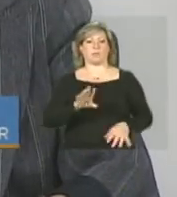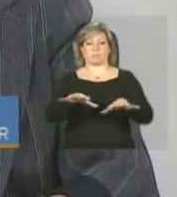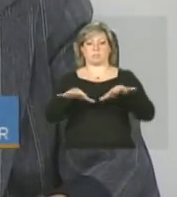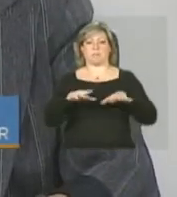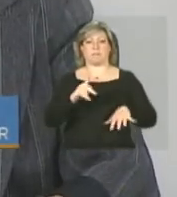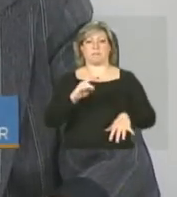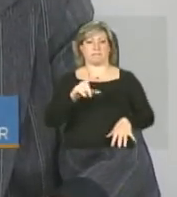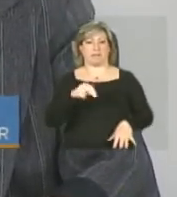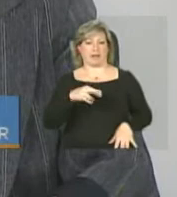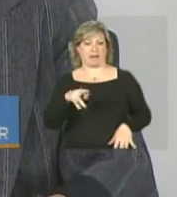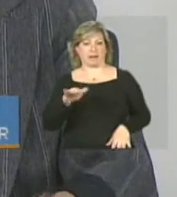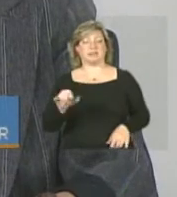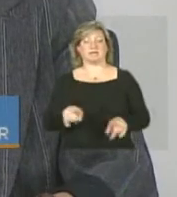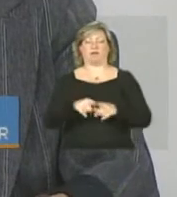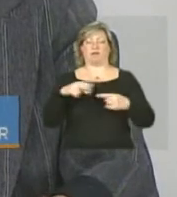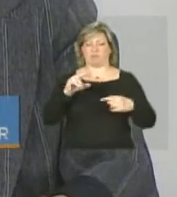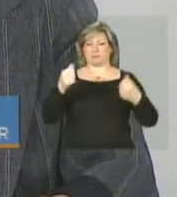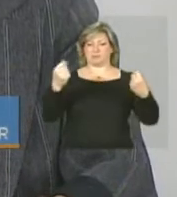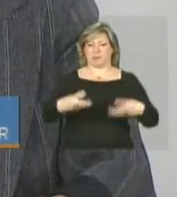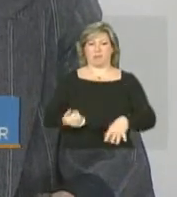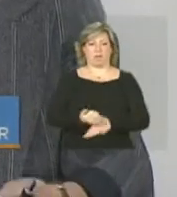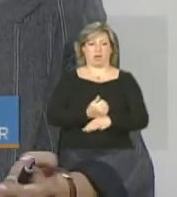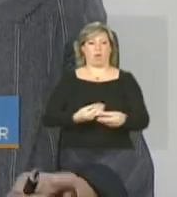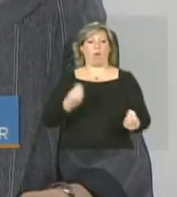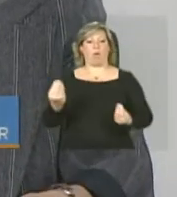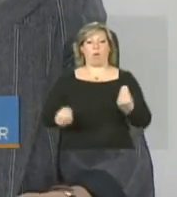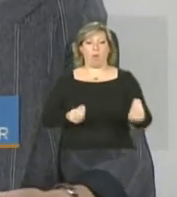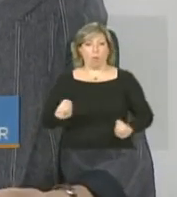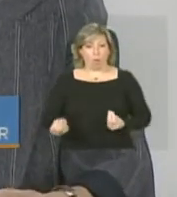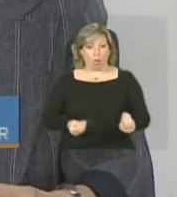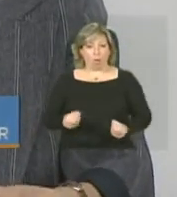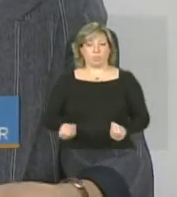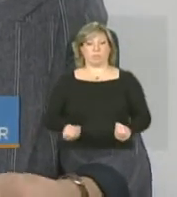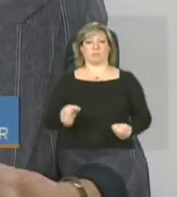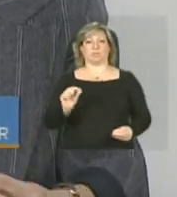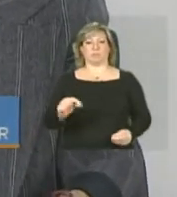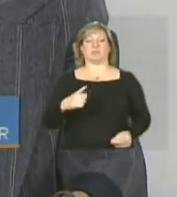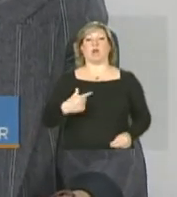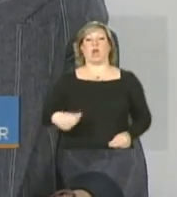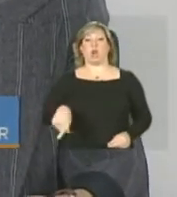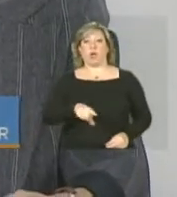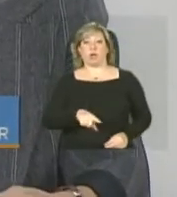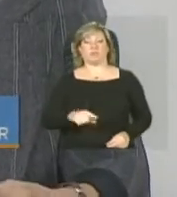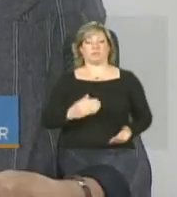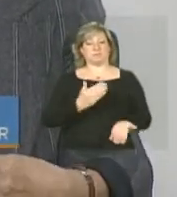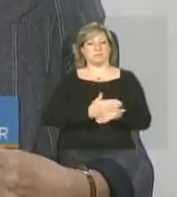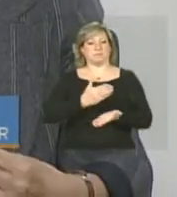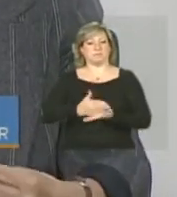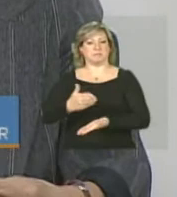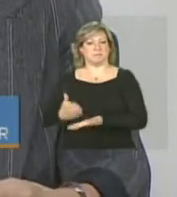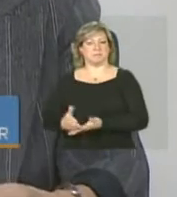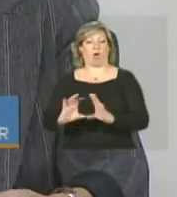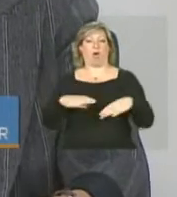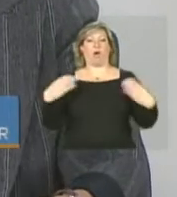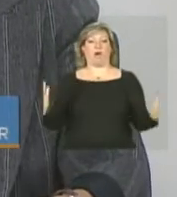então, eu vou explicar melhor, dizendo quais são os passos que nós teremos lá na conferência para